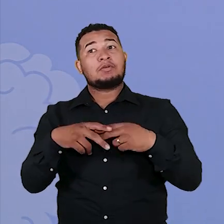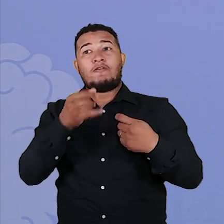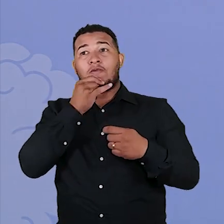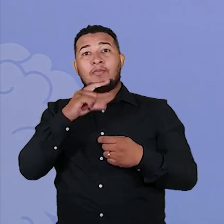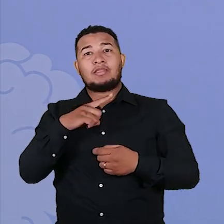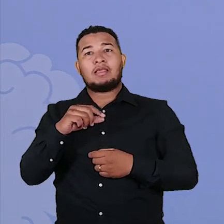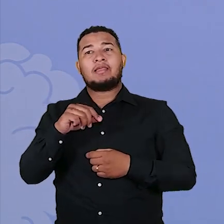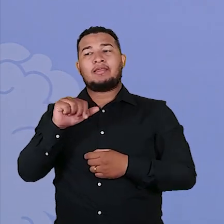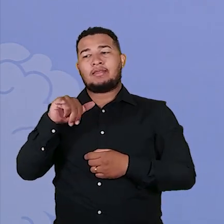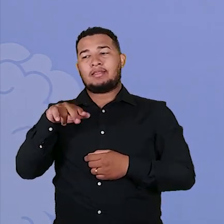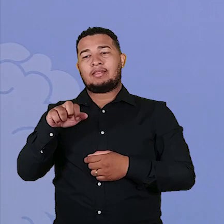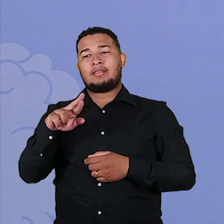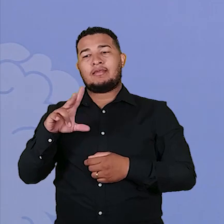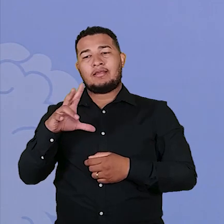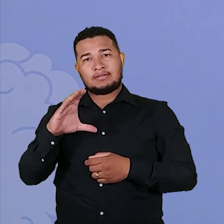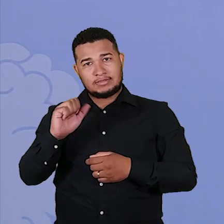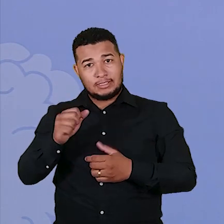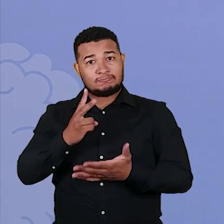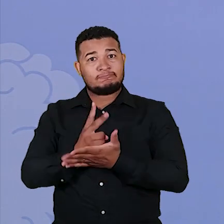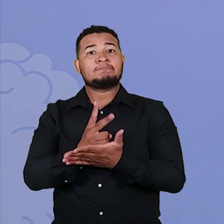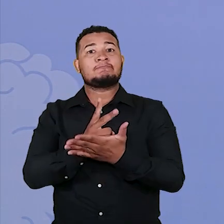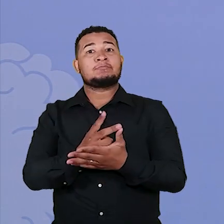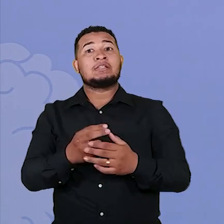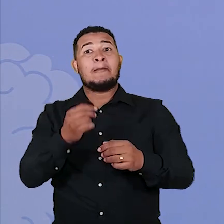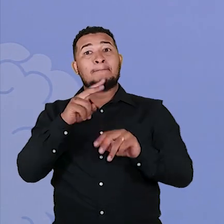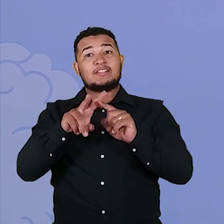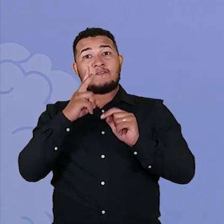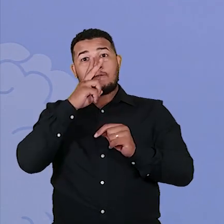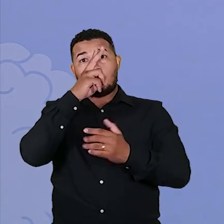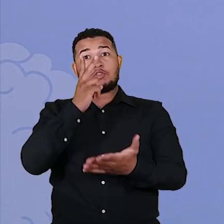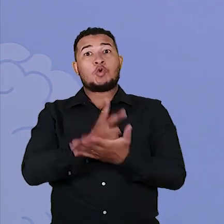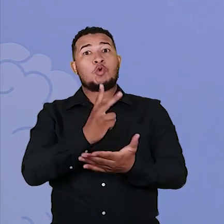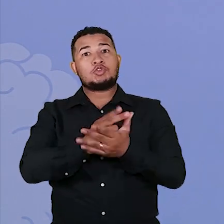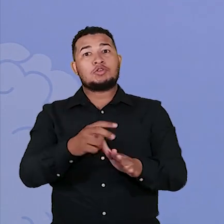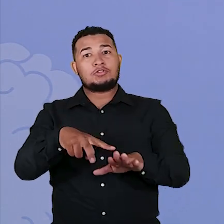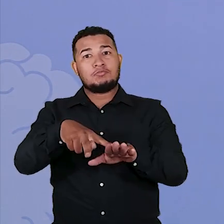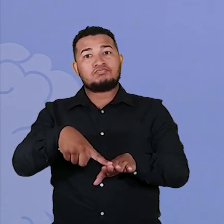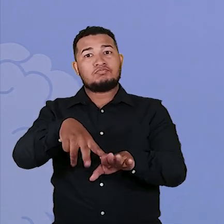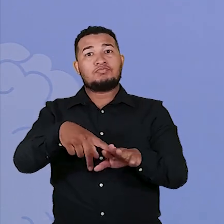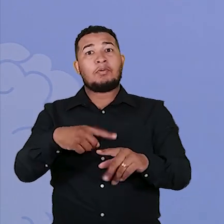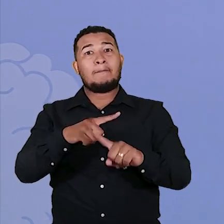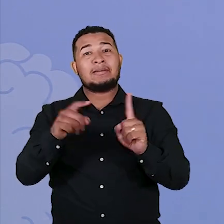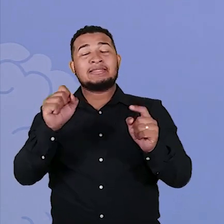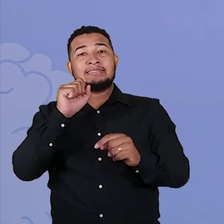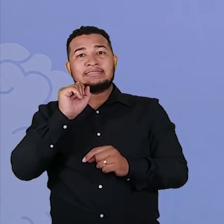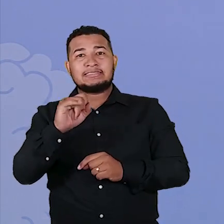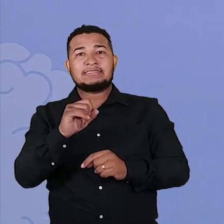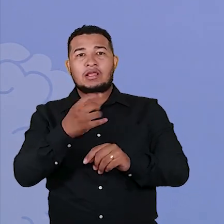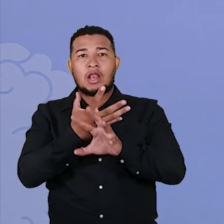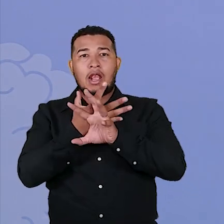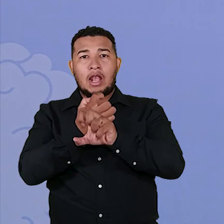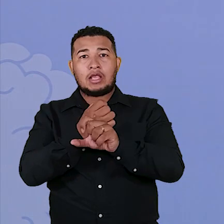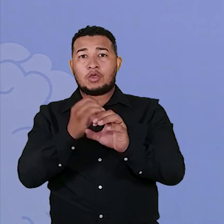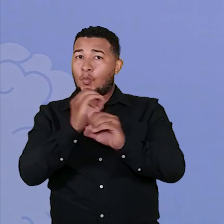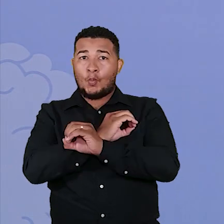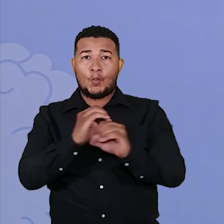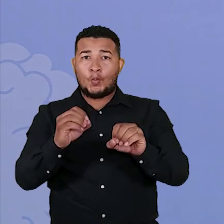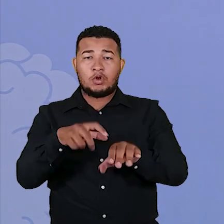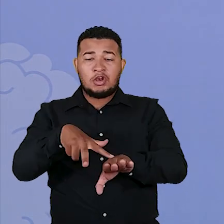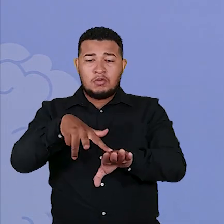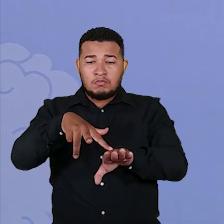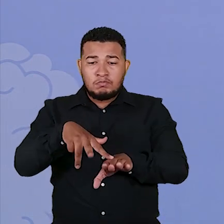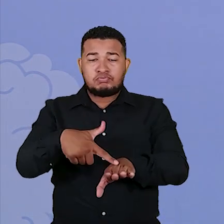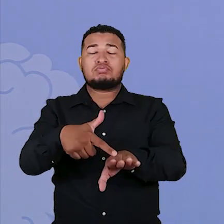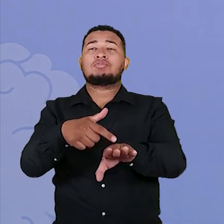continuar exercendo força sobre ele porém se não houvesse nenhum atrito ali ele teria a